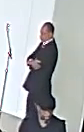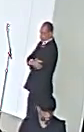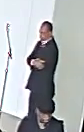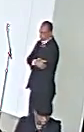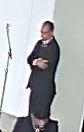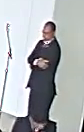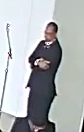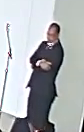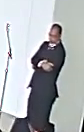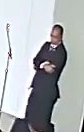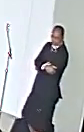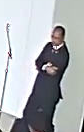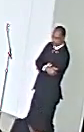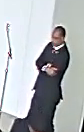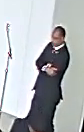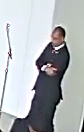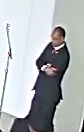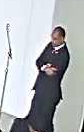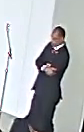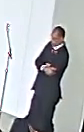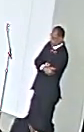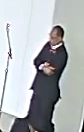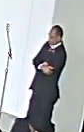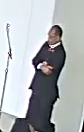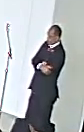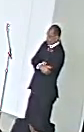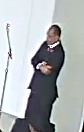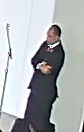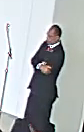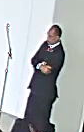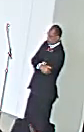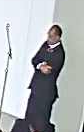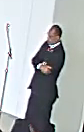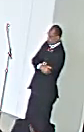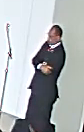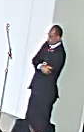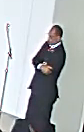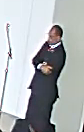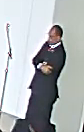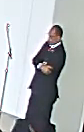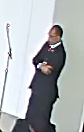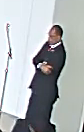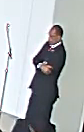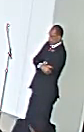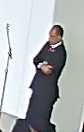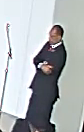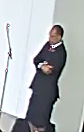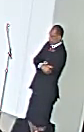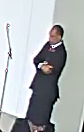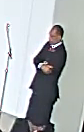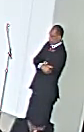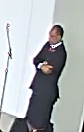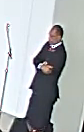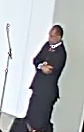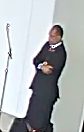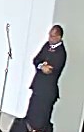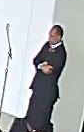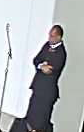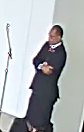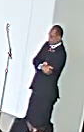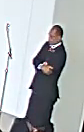congregação fundada pelo religioso dominicano São Francisco Coul, em agosto de 1856, há